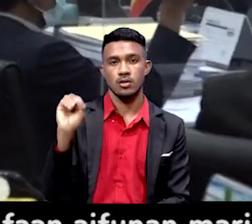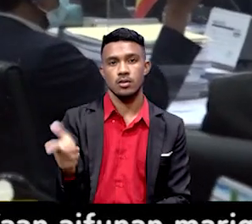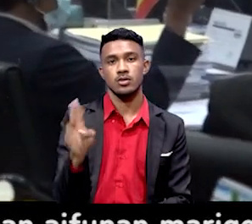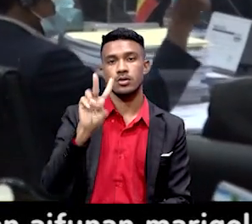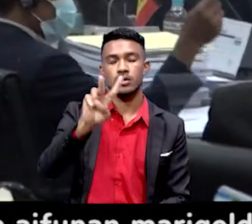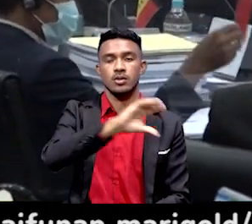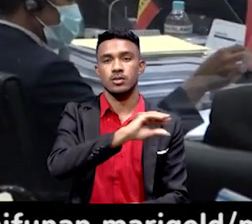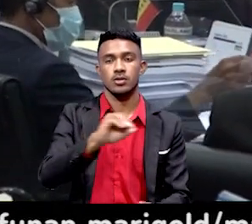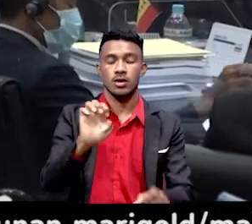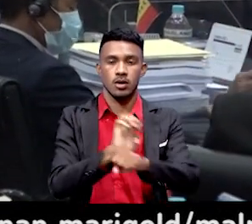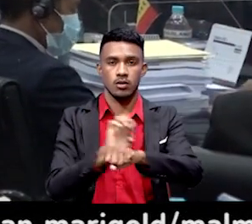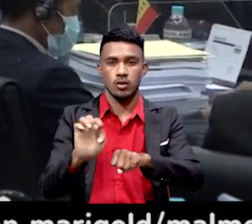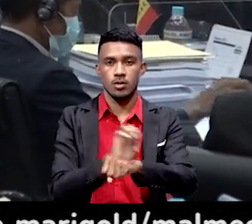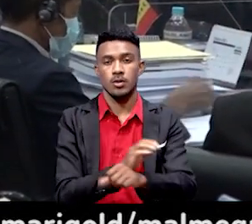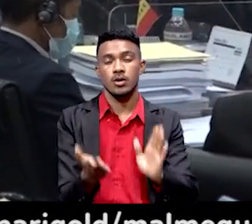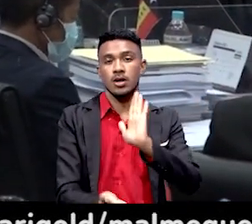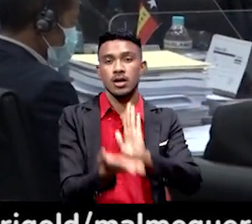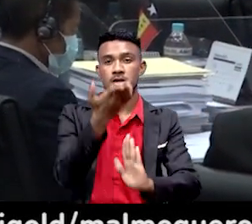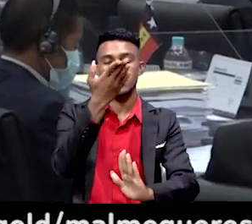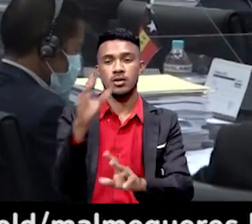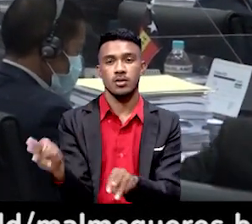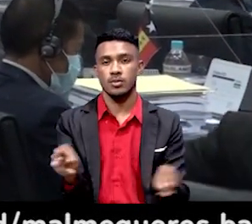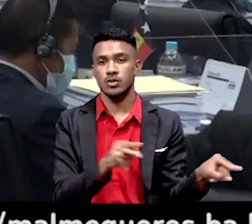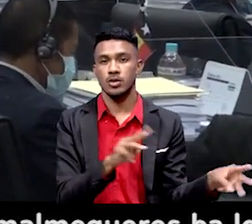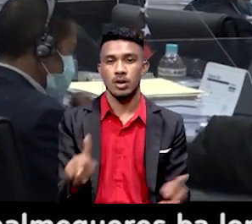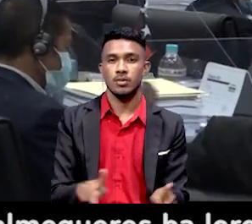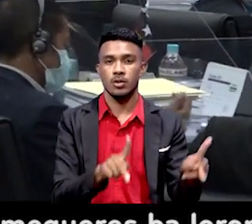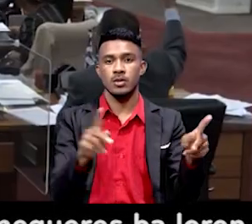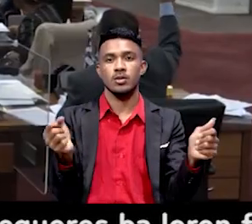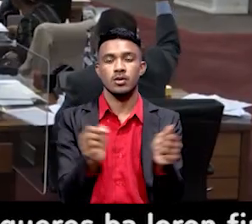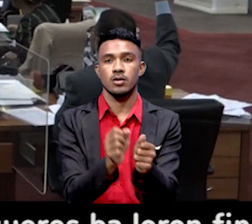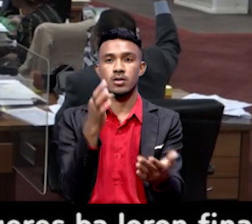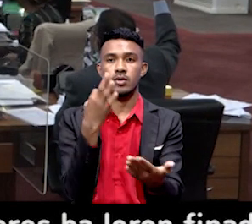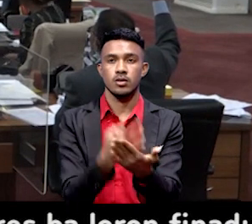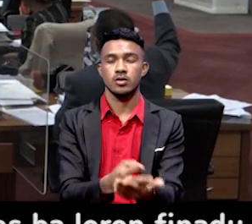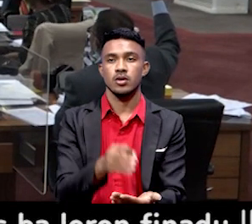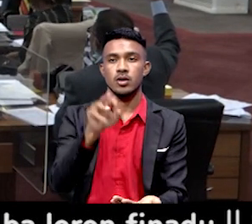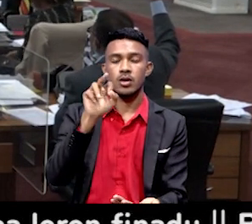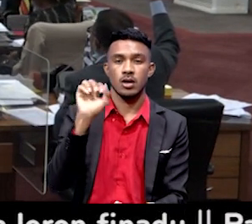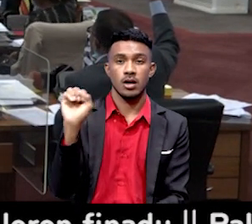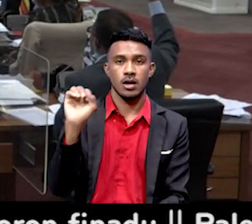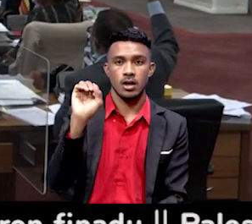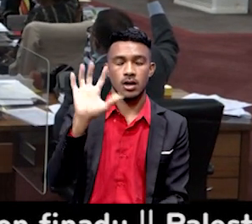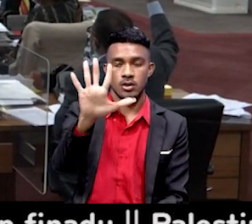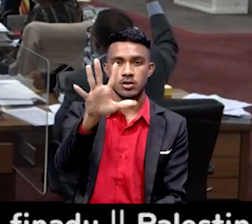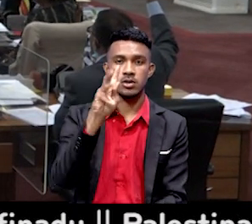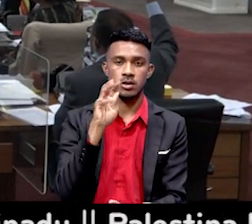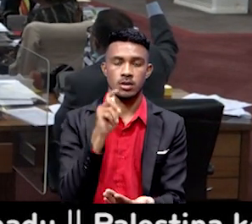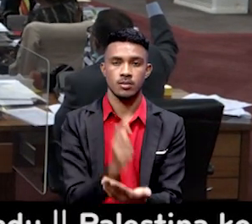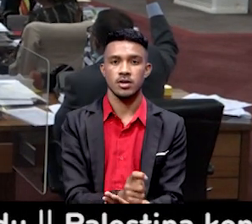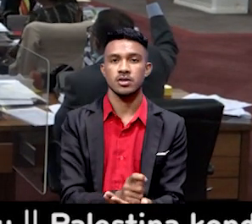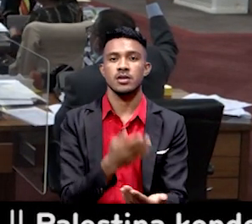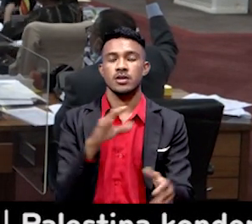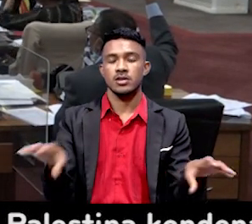classificação econômico, asliu e a transferência pública, romontante tocon atus lima resin, bem